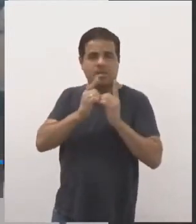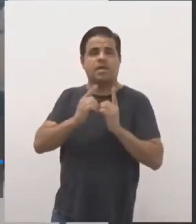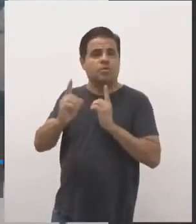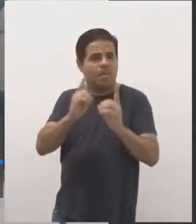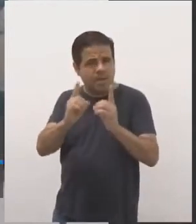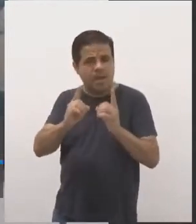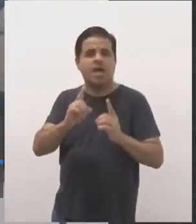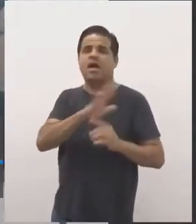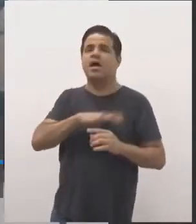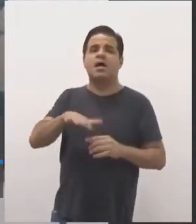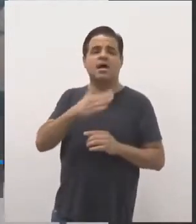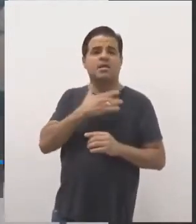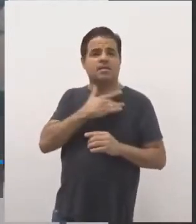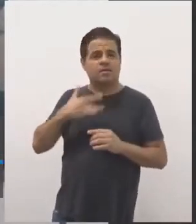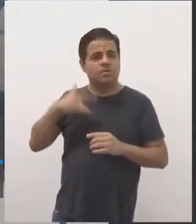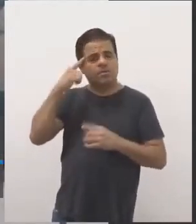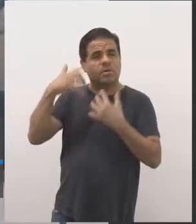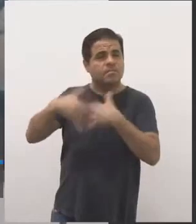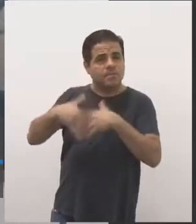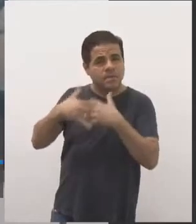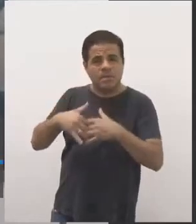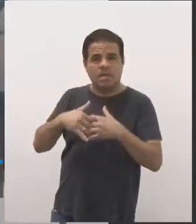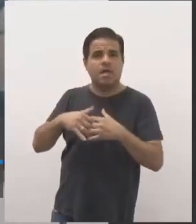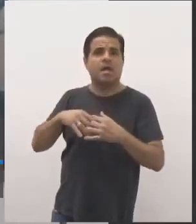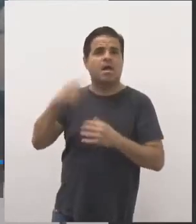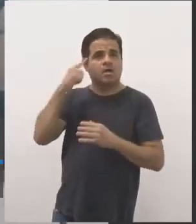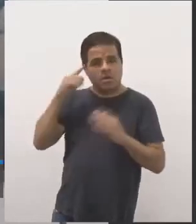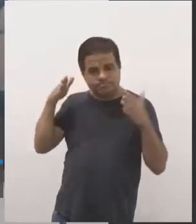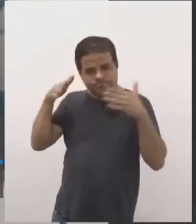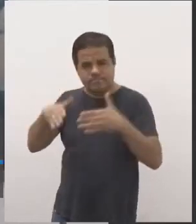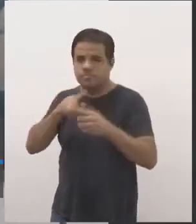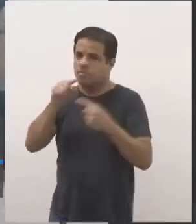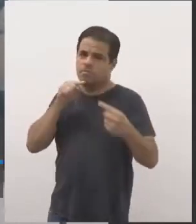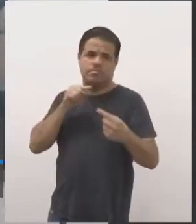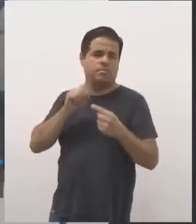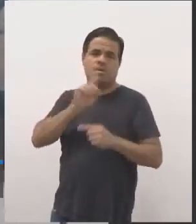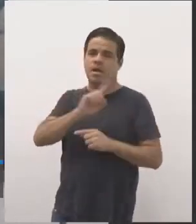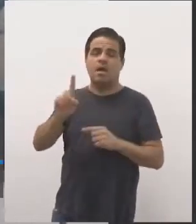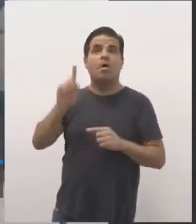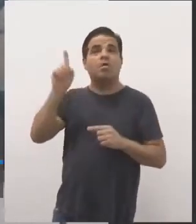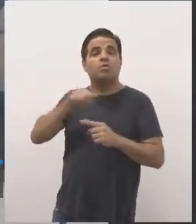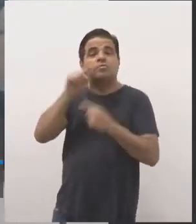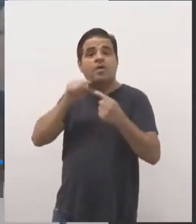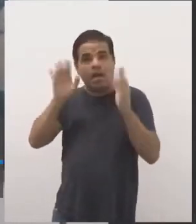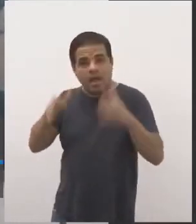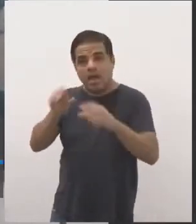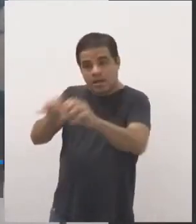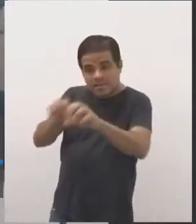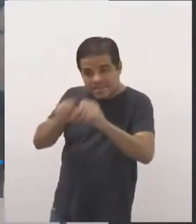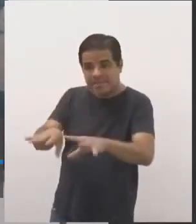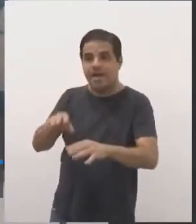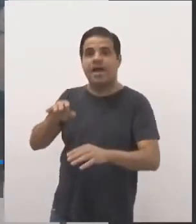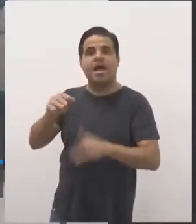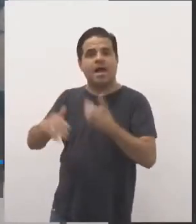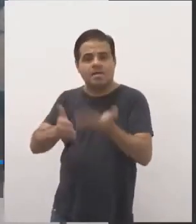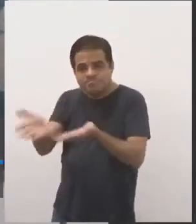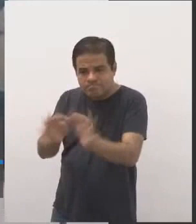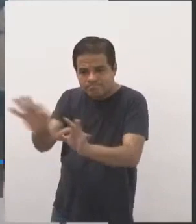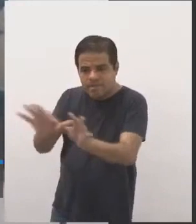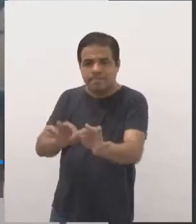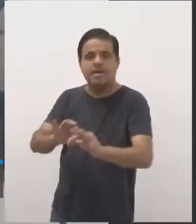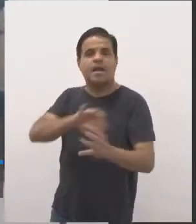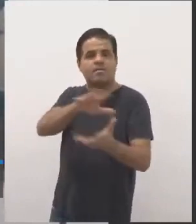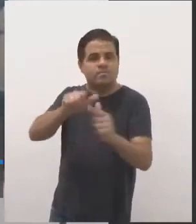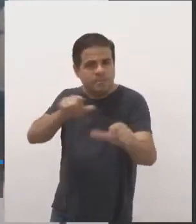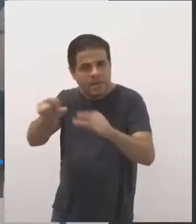demanda específica de saúde mental, porque não é a nossa especificidade. Nossa especificidade é ensinar, educar, preparar para o mundo do trabalho,